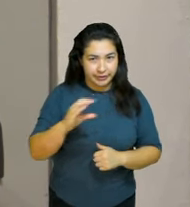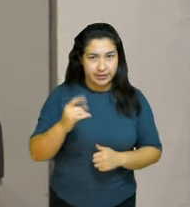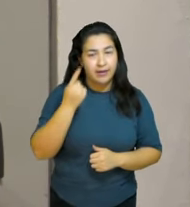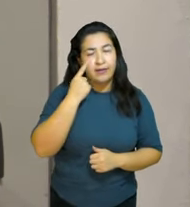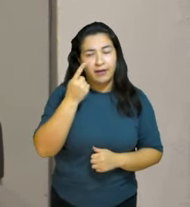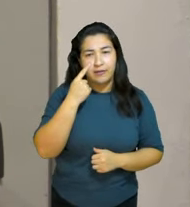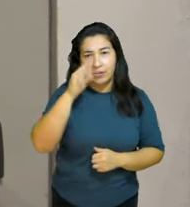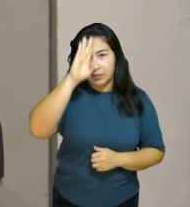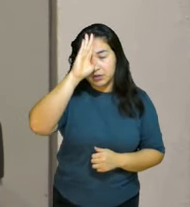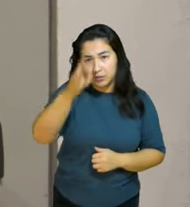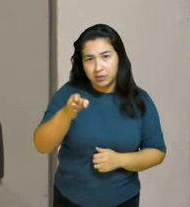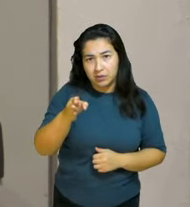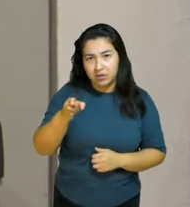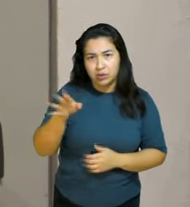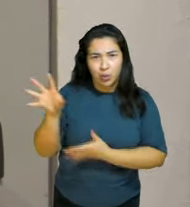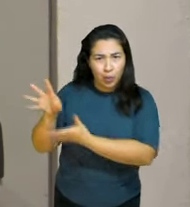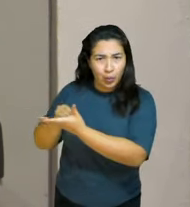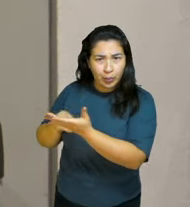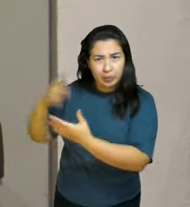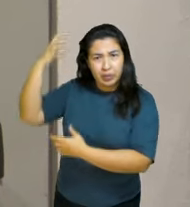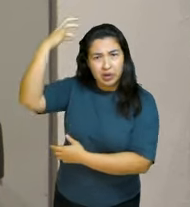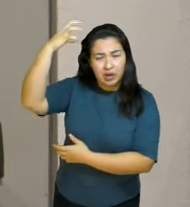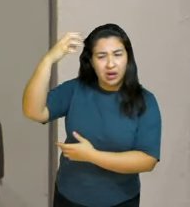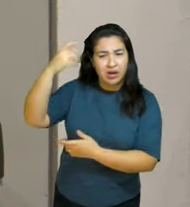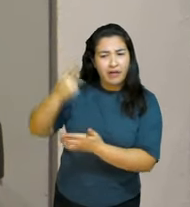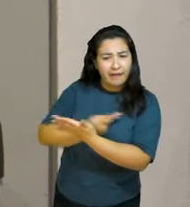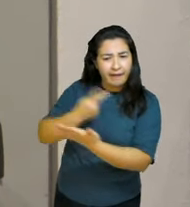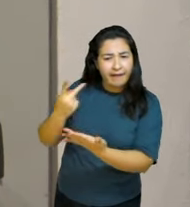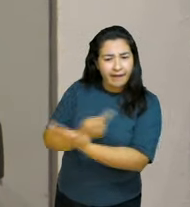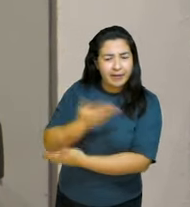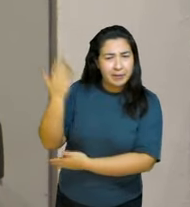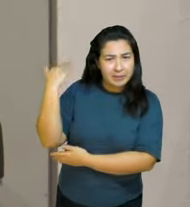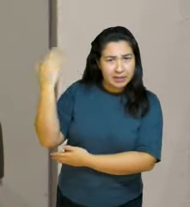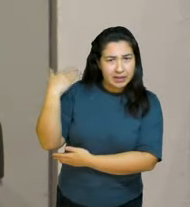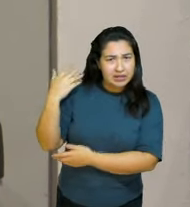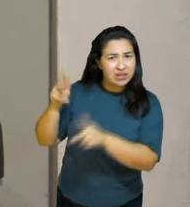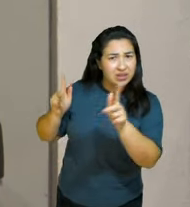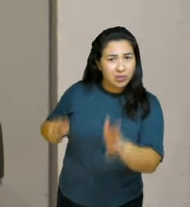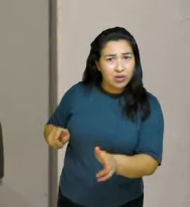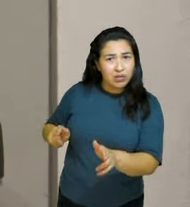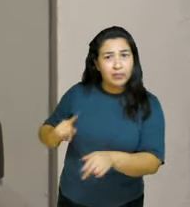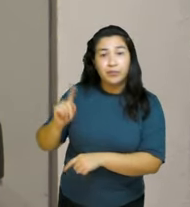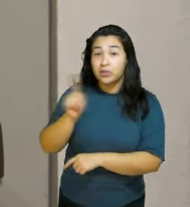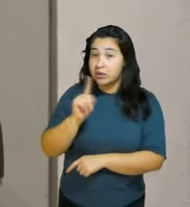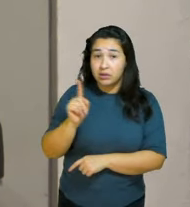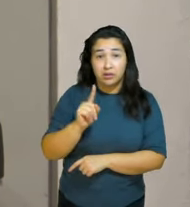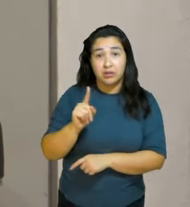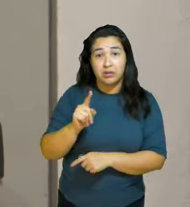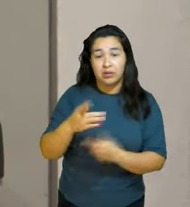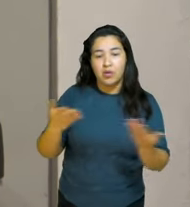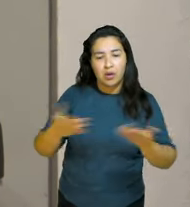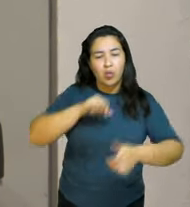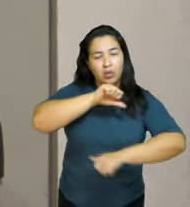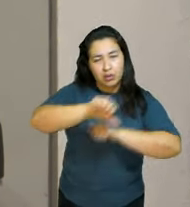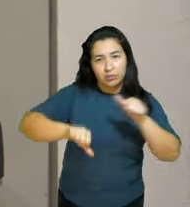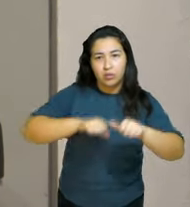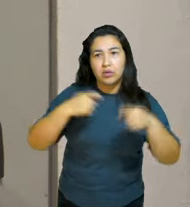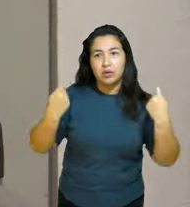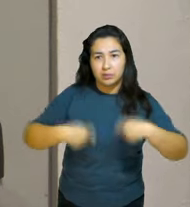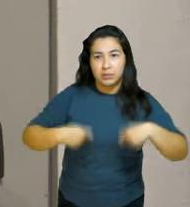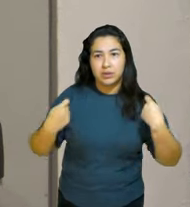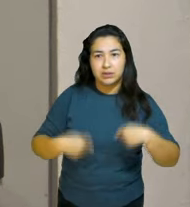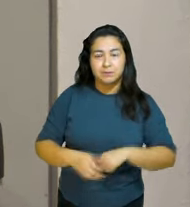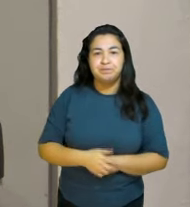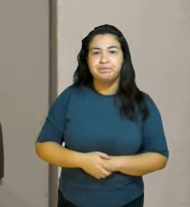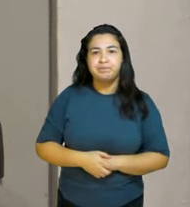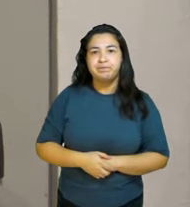não cometendo os erros que foram cometidos no passado, inclusive no passado recente. Eu estava com cálculo na